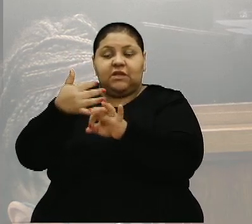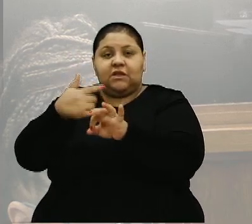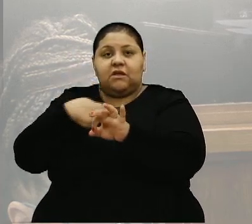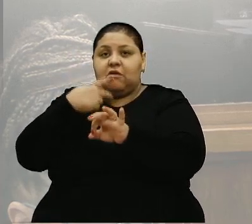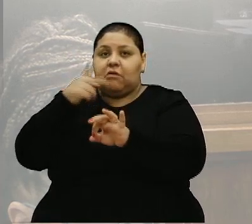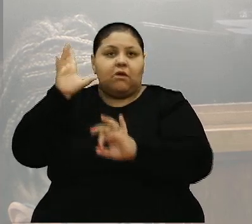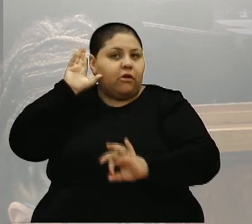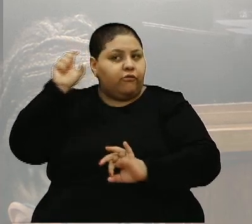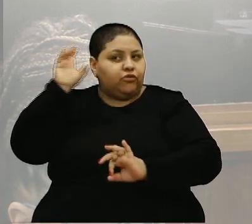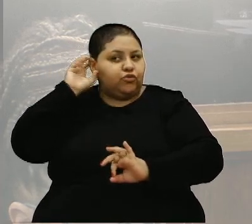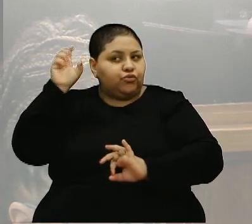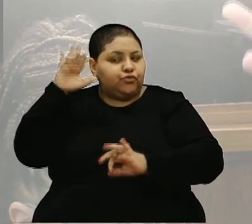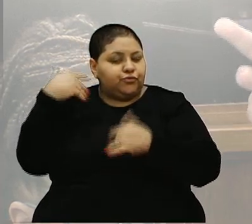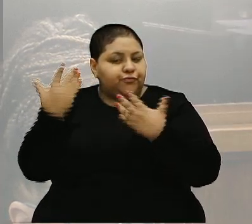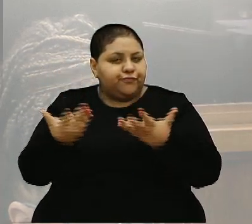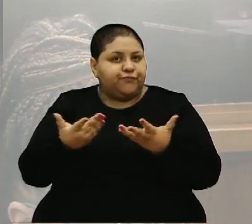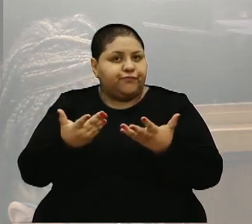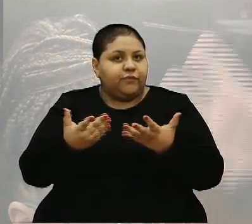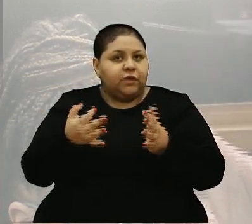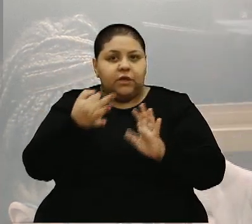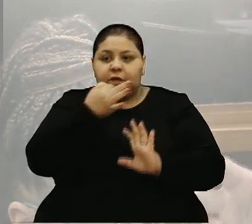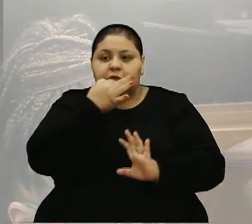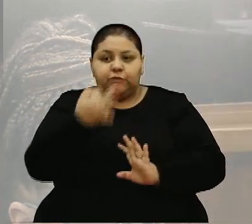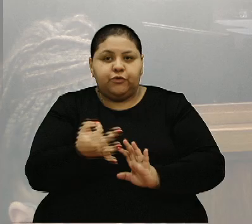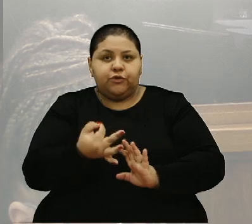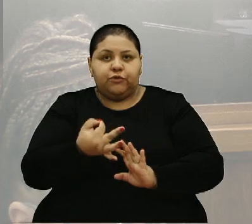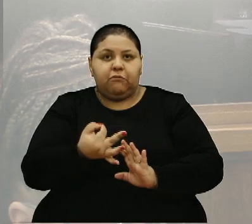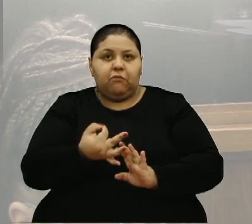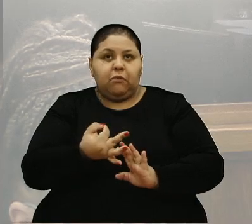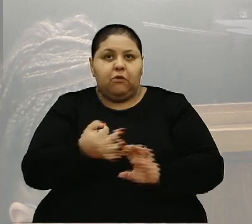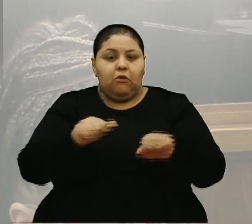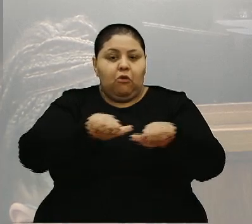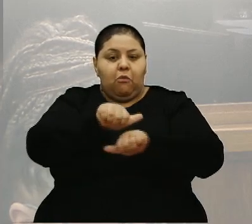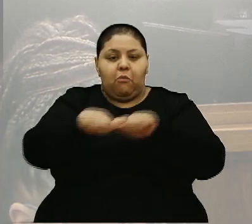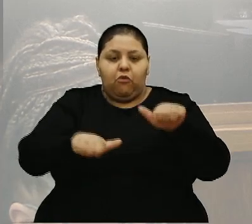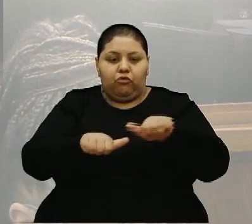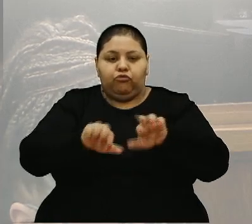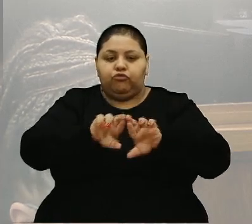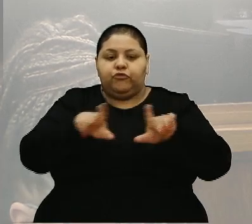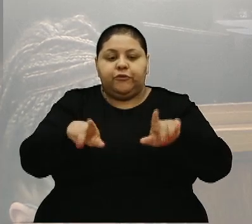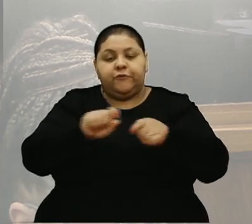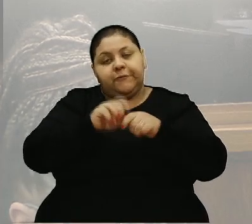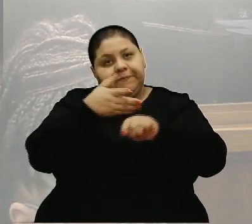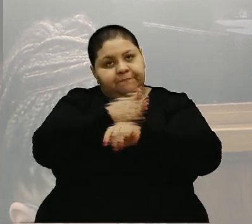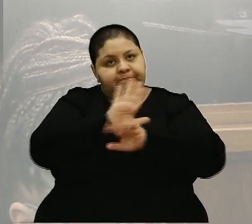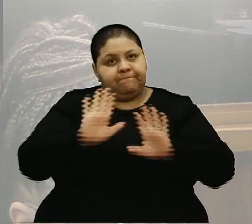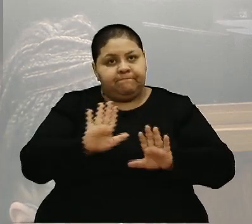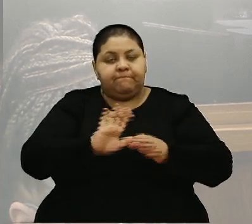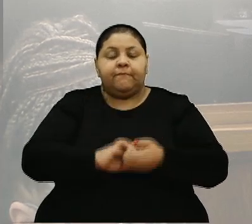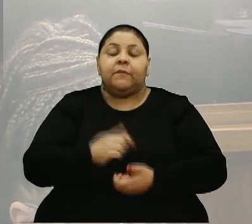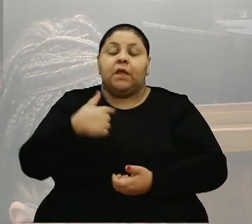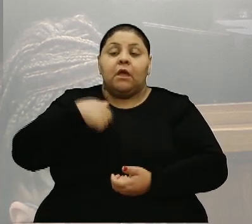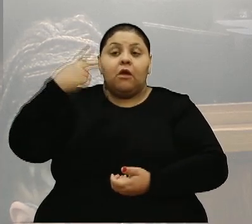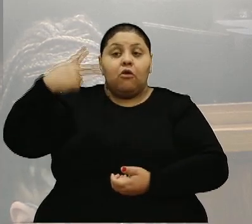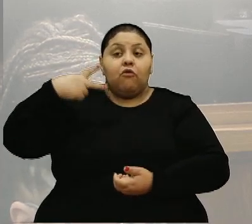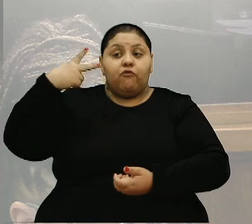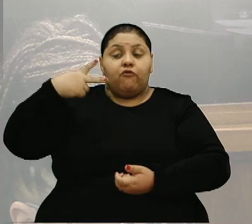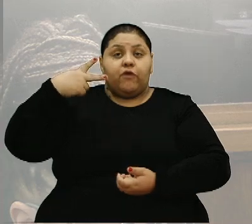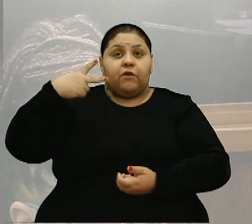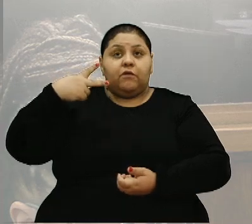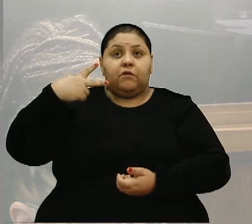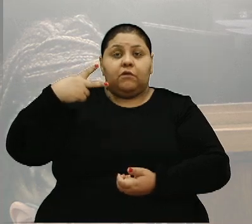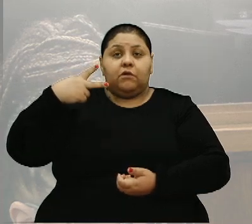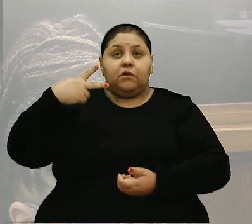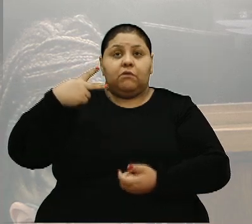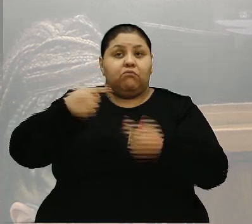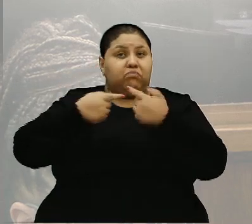cada coisa aqui, de que os posicionamentos, ora são um, ora são outro, mas faz parte. Eu, vereador D'Ambrós, discordo